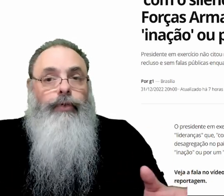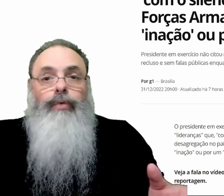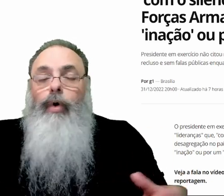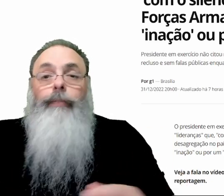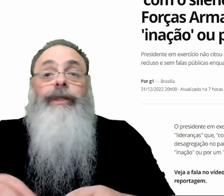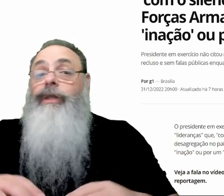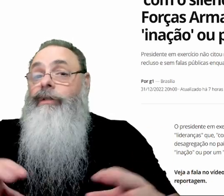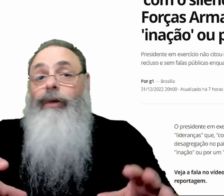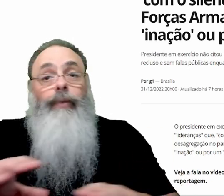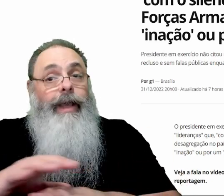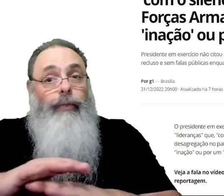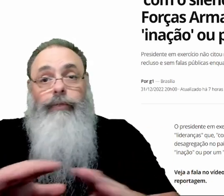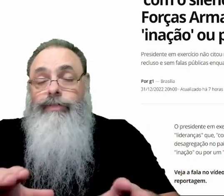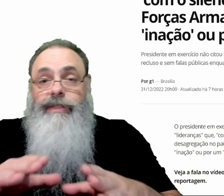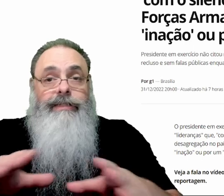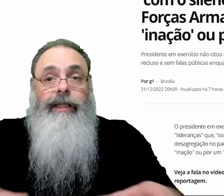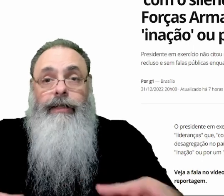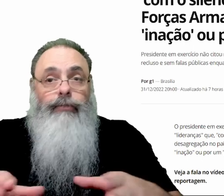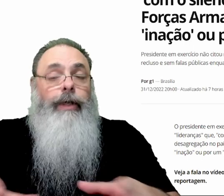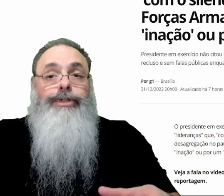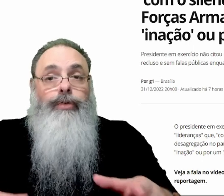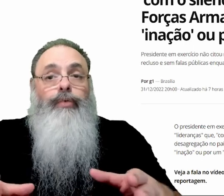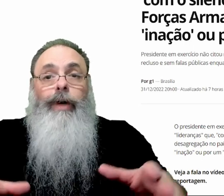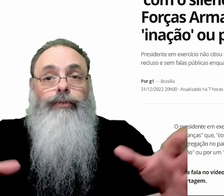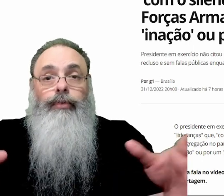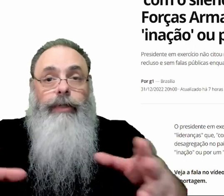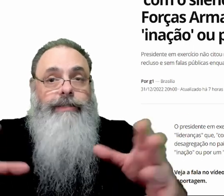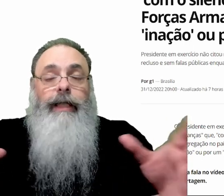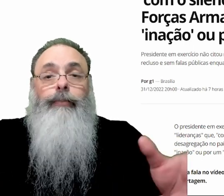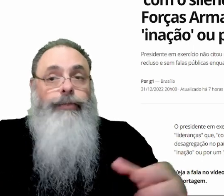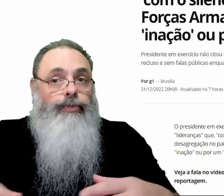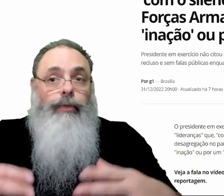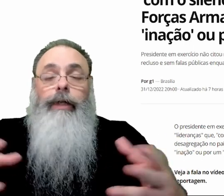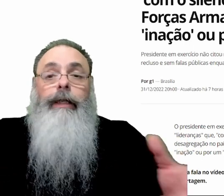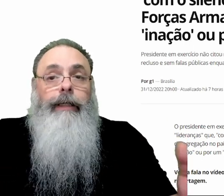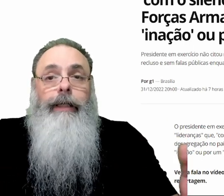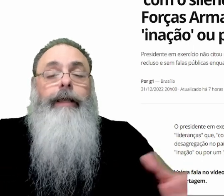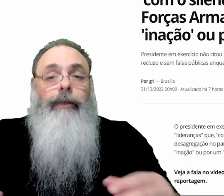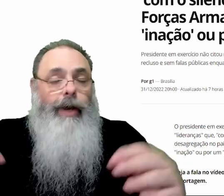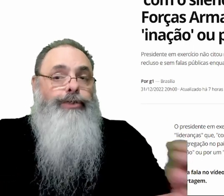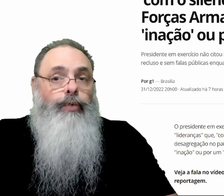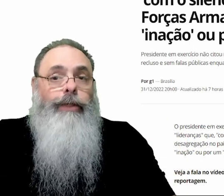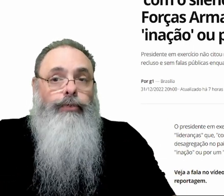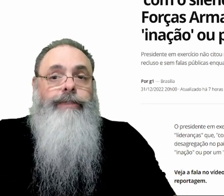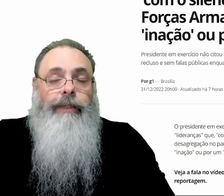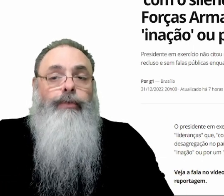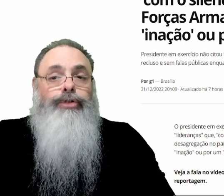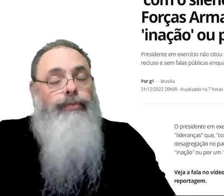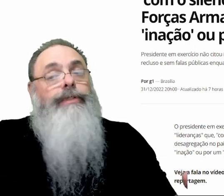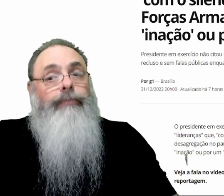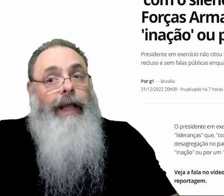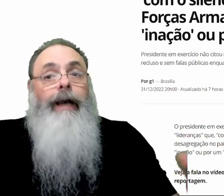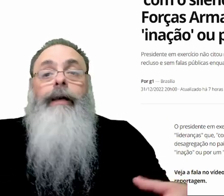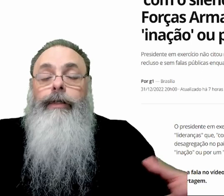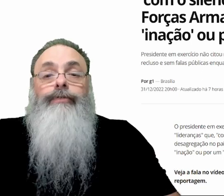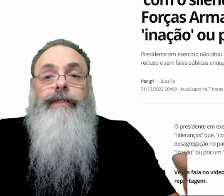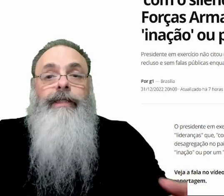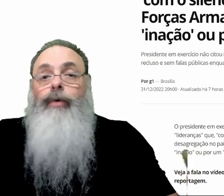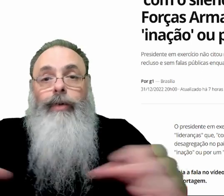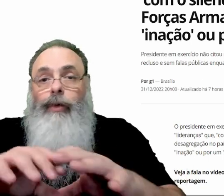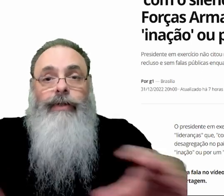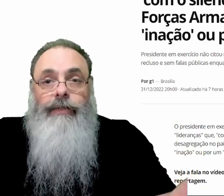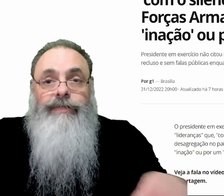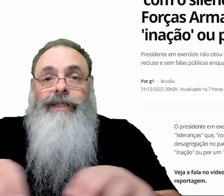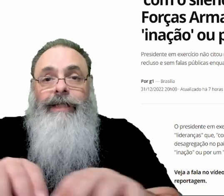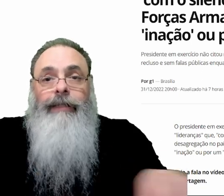tem nada a ver com o golpe, que não é o que vocês leram no artigo 142, lá que o pessoal lê aí. O artigo 142 está na Constituição? Tá. Isso quer